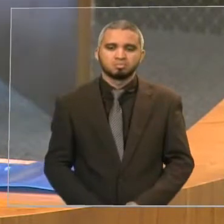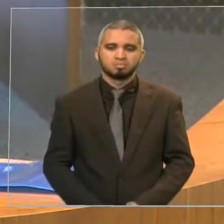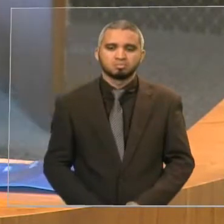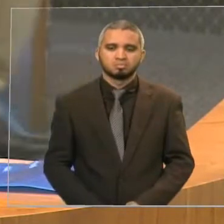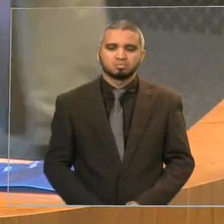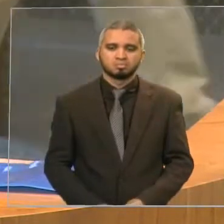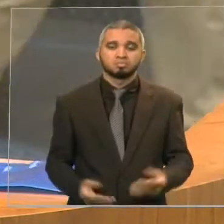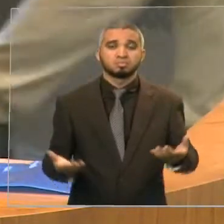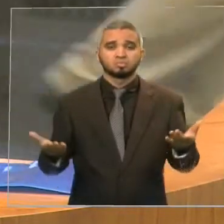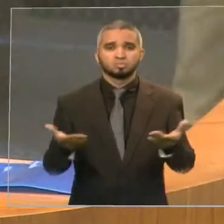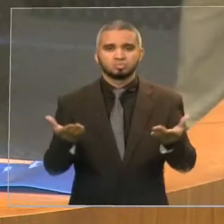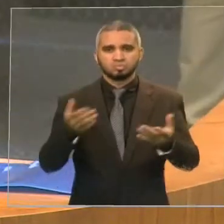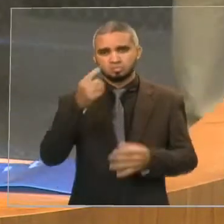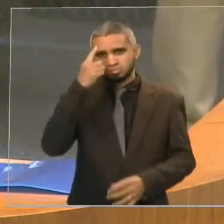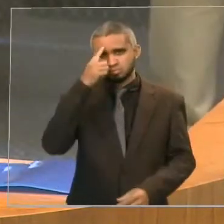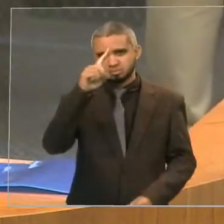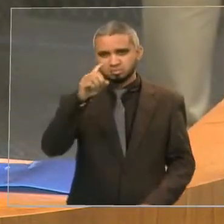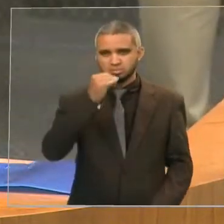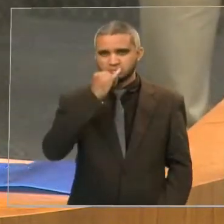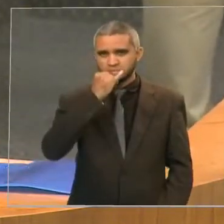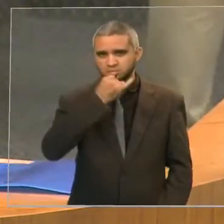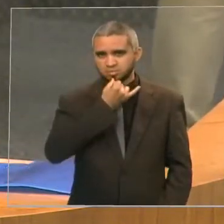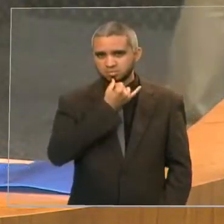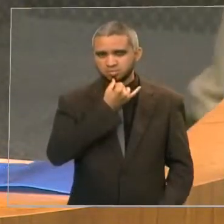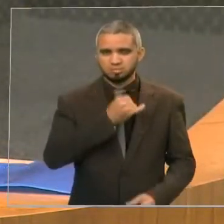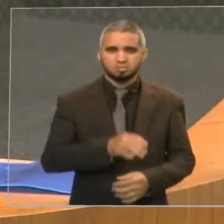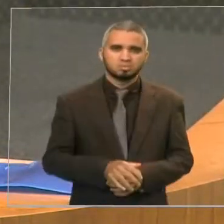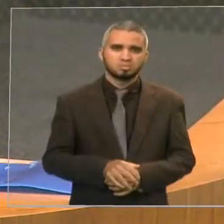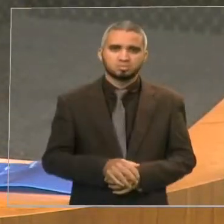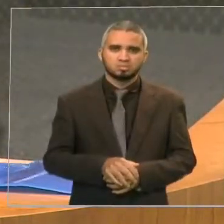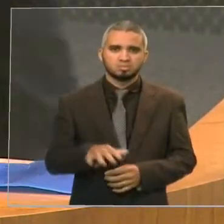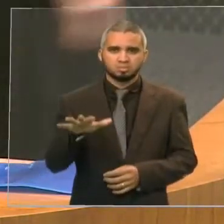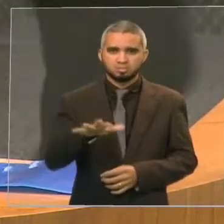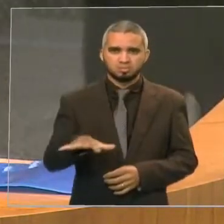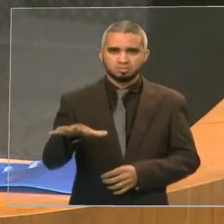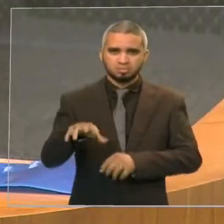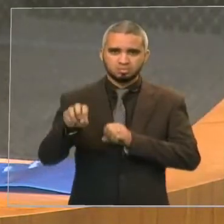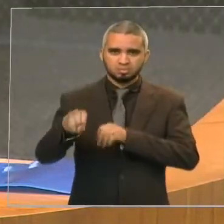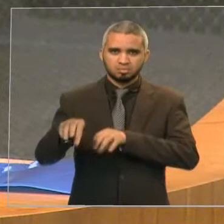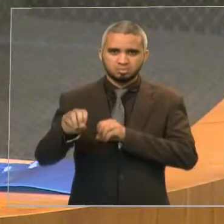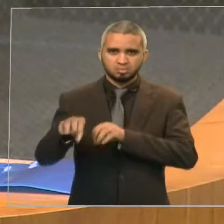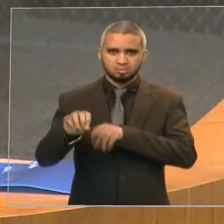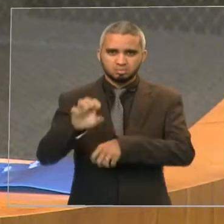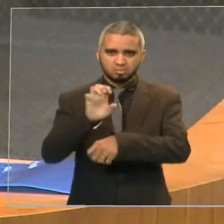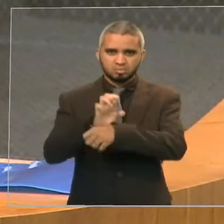Hoje um dia triste para a educação no Estado do Maranhão.